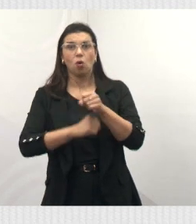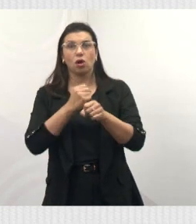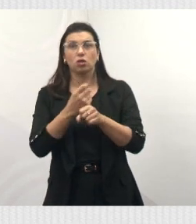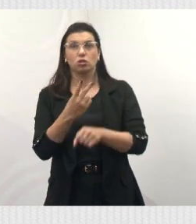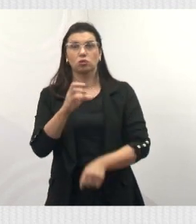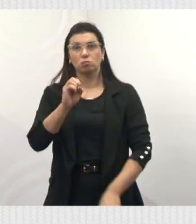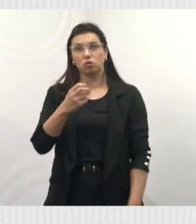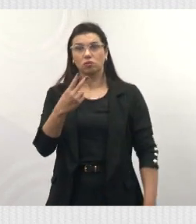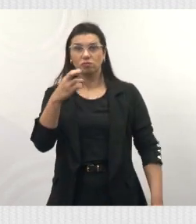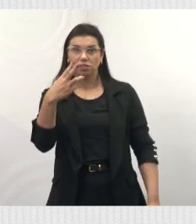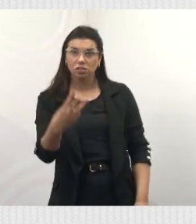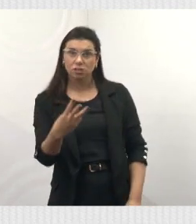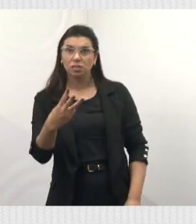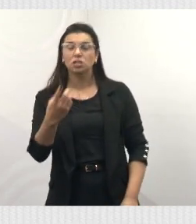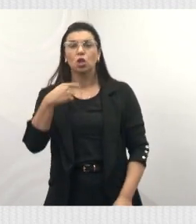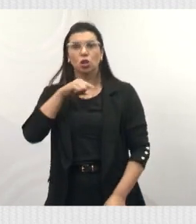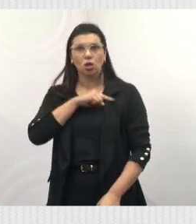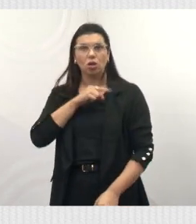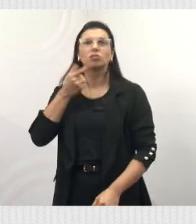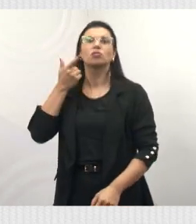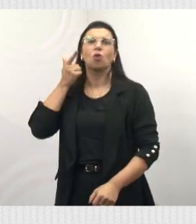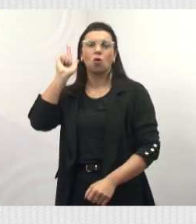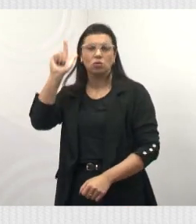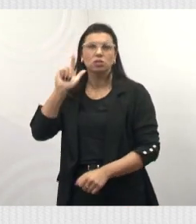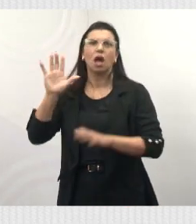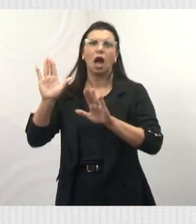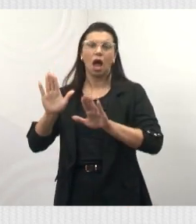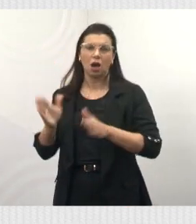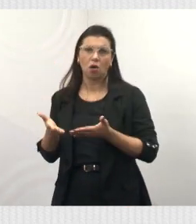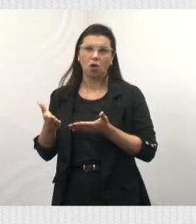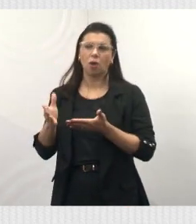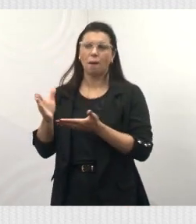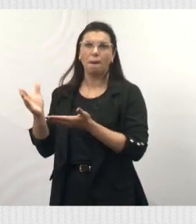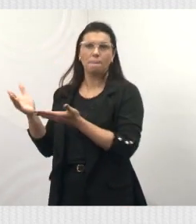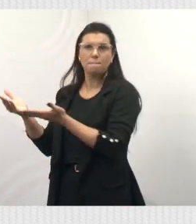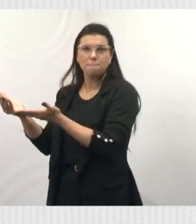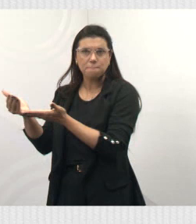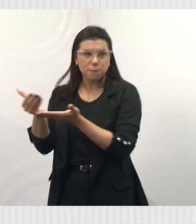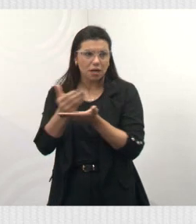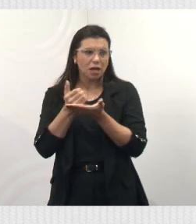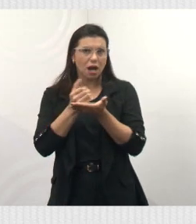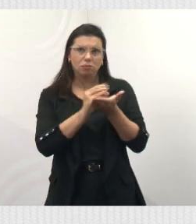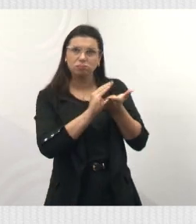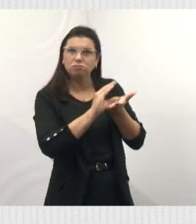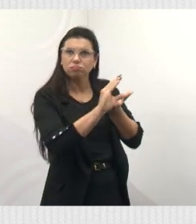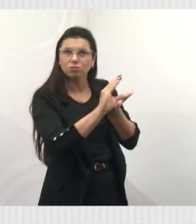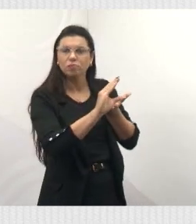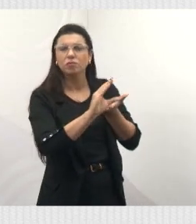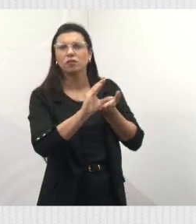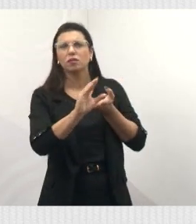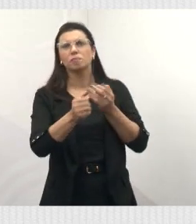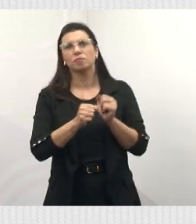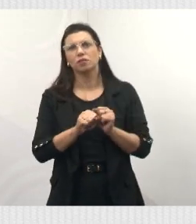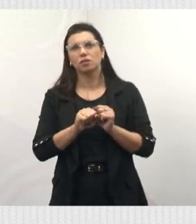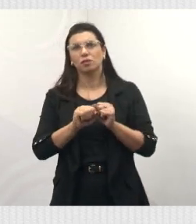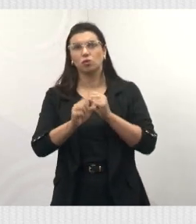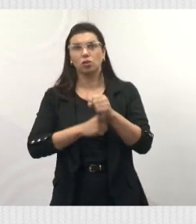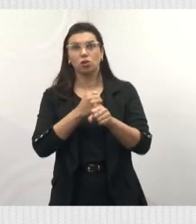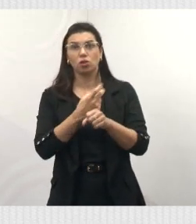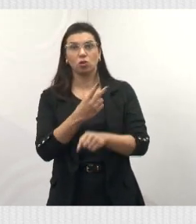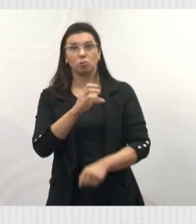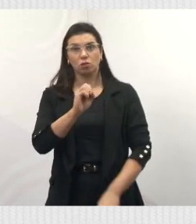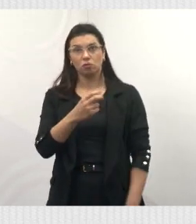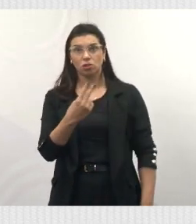que os municípios pudessem aplicar este saldo de dinheiro. Então nós ganhamos 2022, 2023